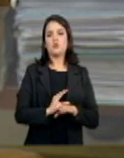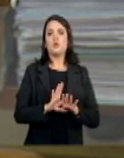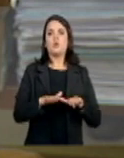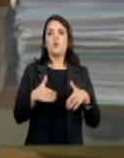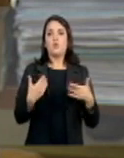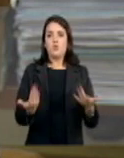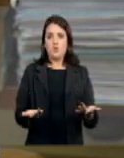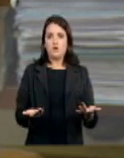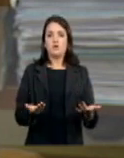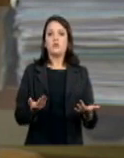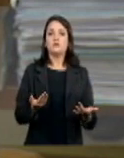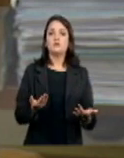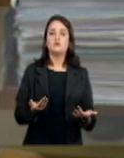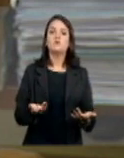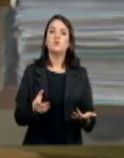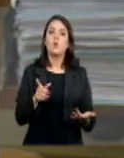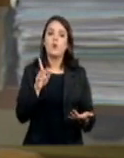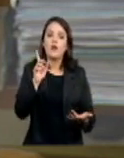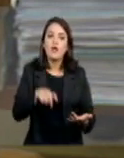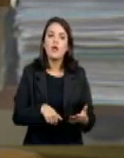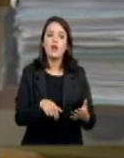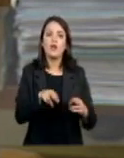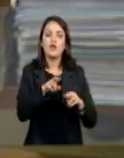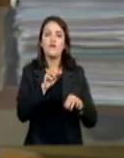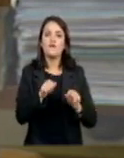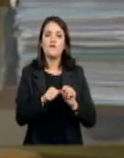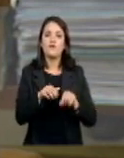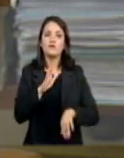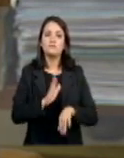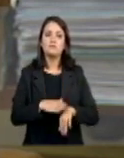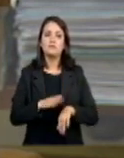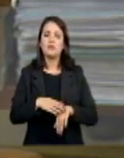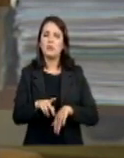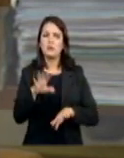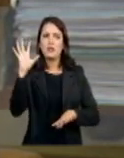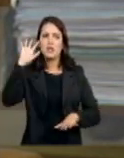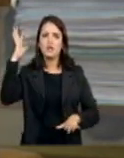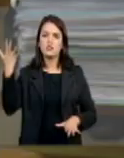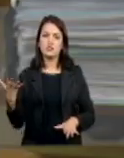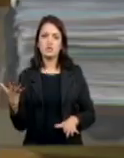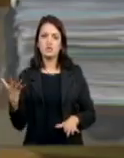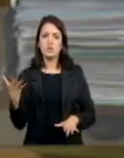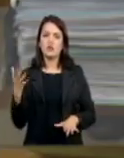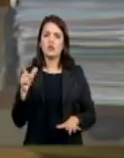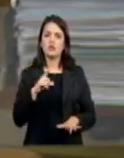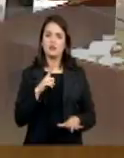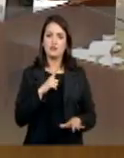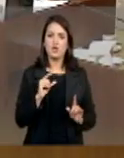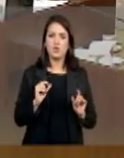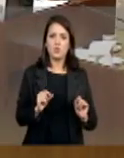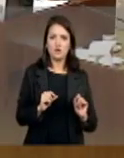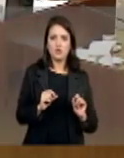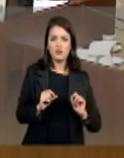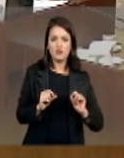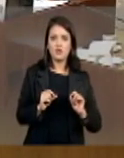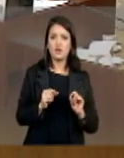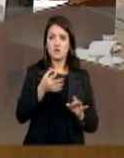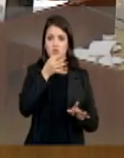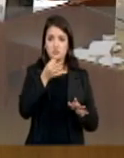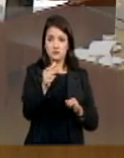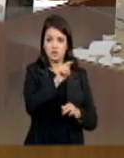em deliberações cujo suporte decisório apóis informações genéricas